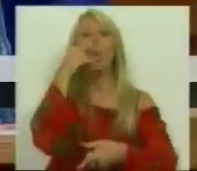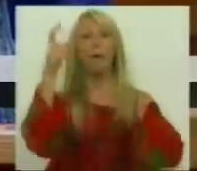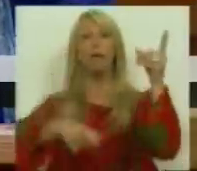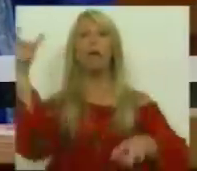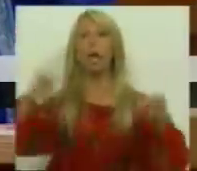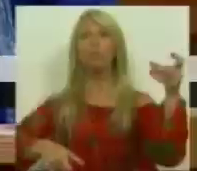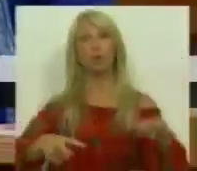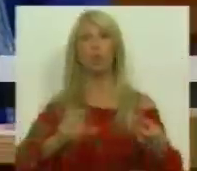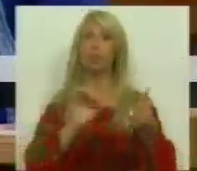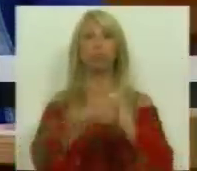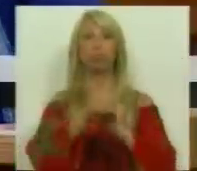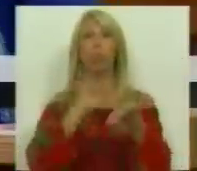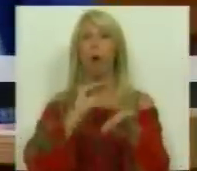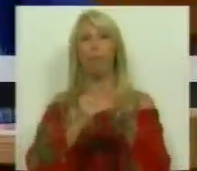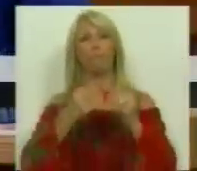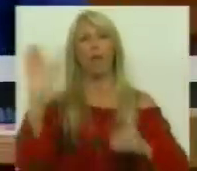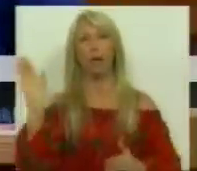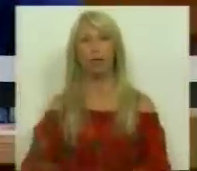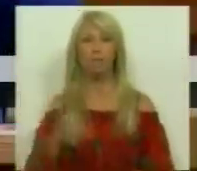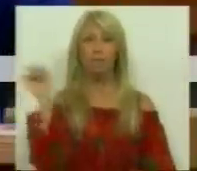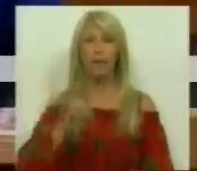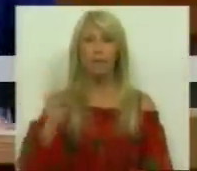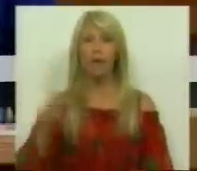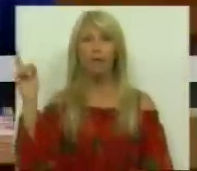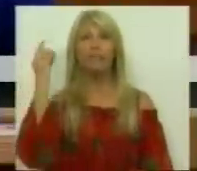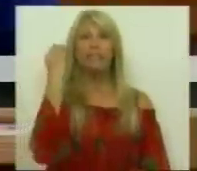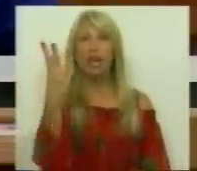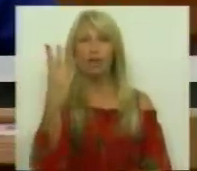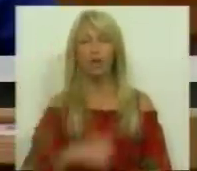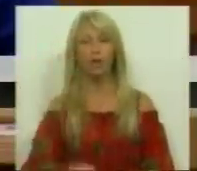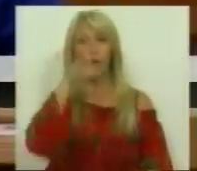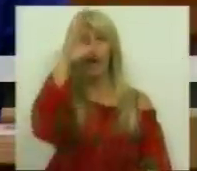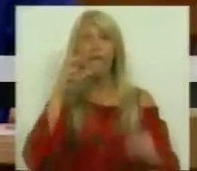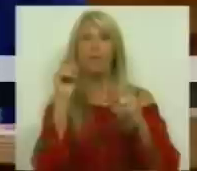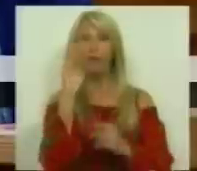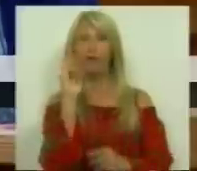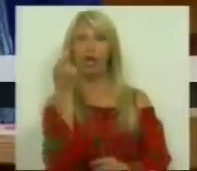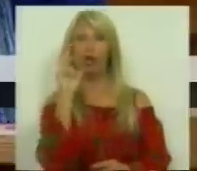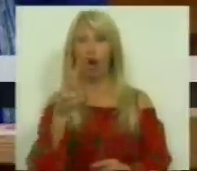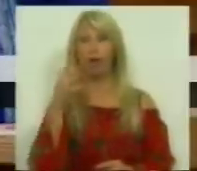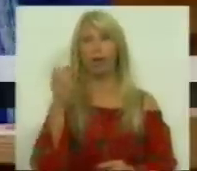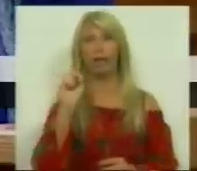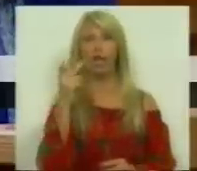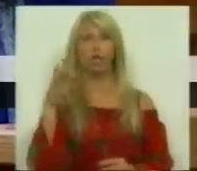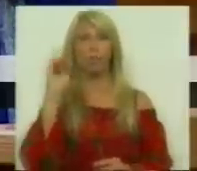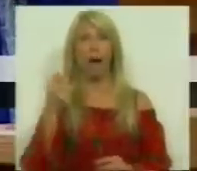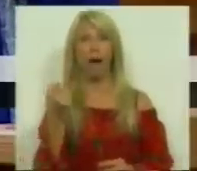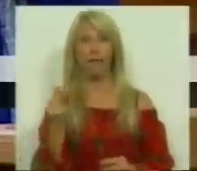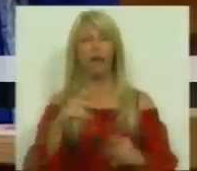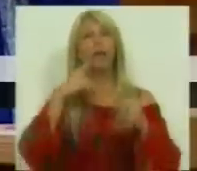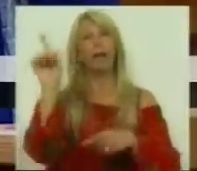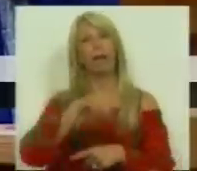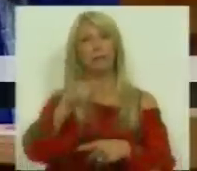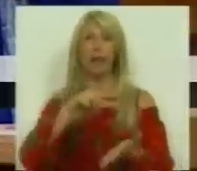vão ficar mais pobres. Foi a terceira vez que Vítor Gaspar cancelou a sua presença no Parlamento, recusando